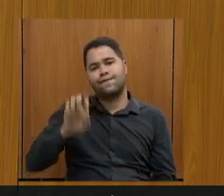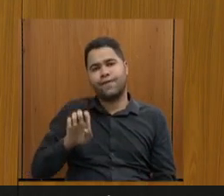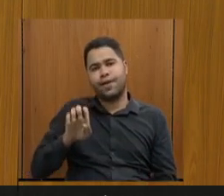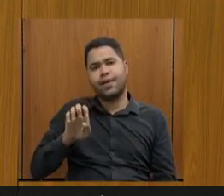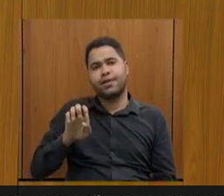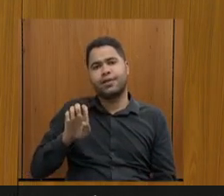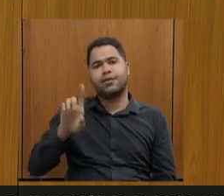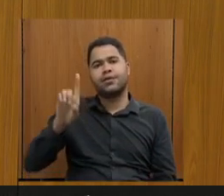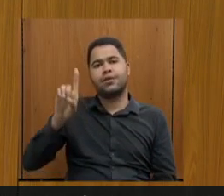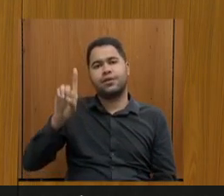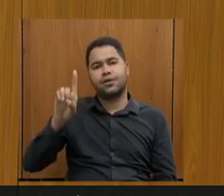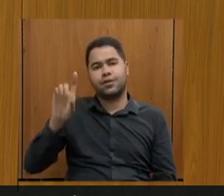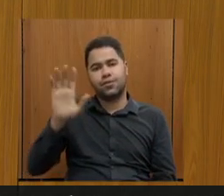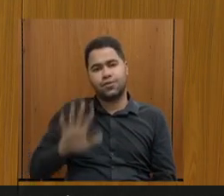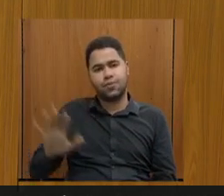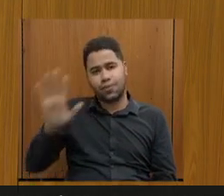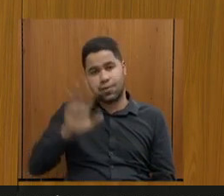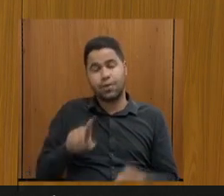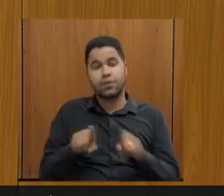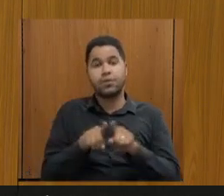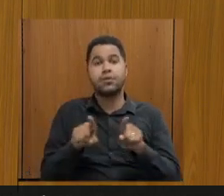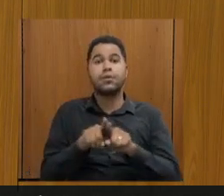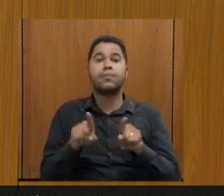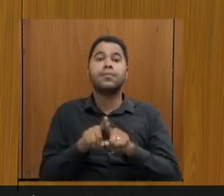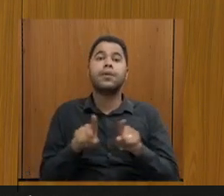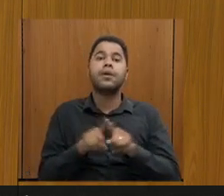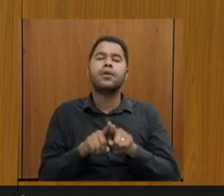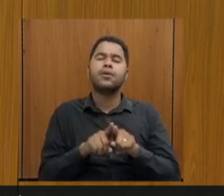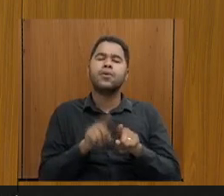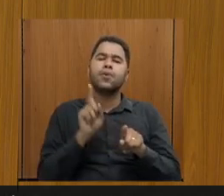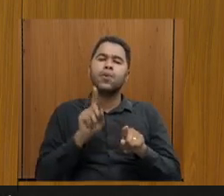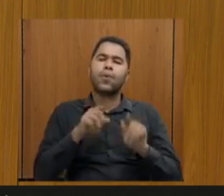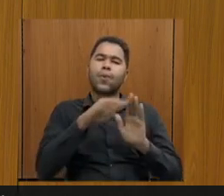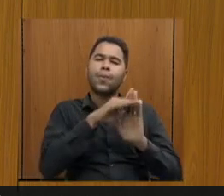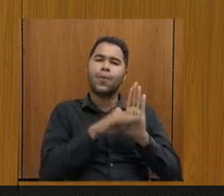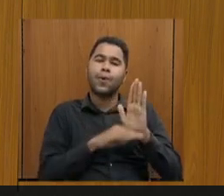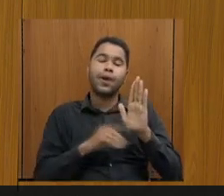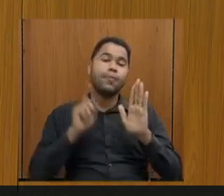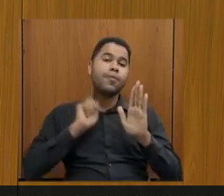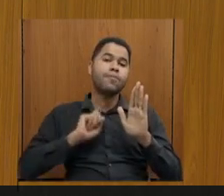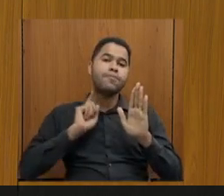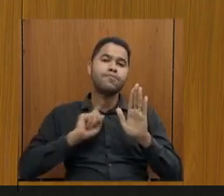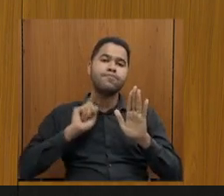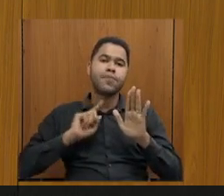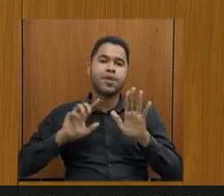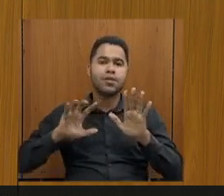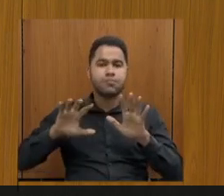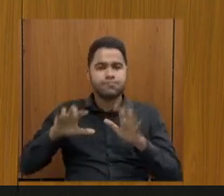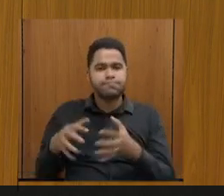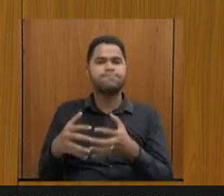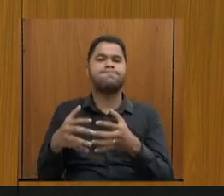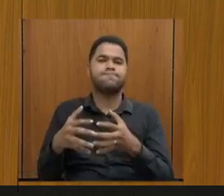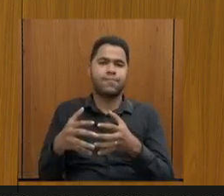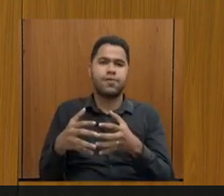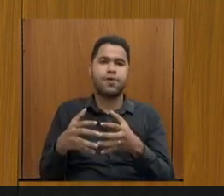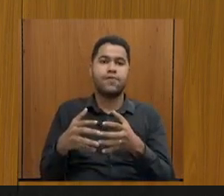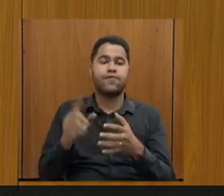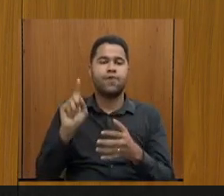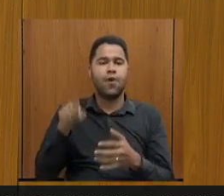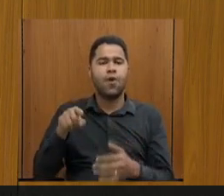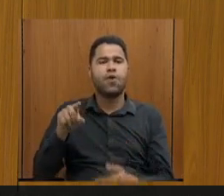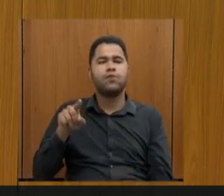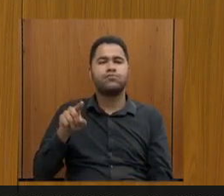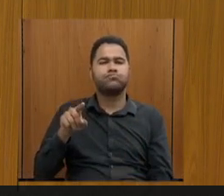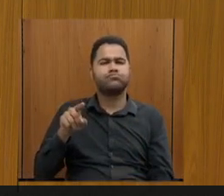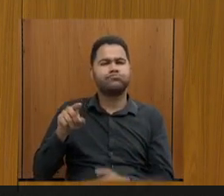e quero dizer do programa Minas reurb esse programa nós investimos 500 mil reais vão